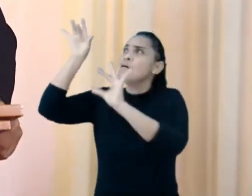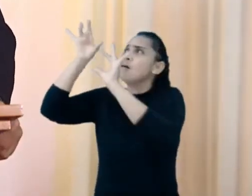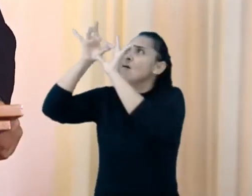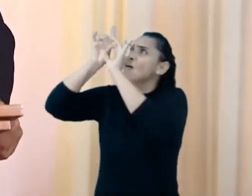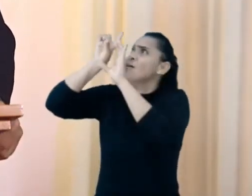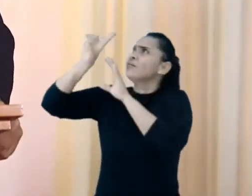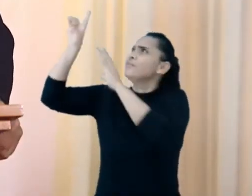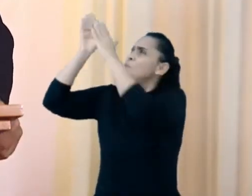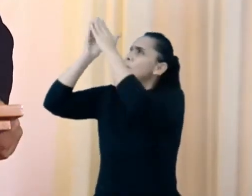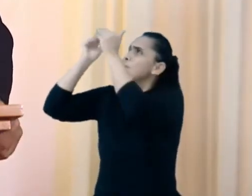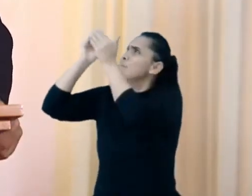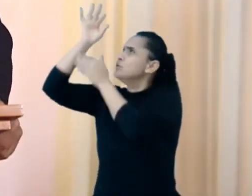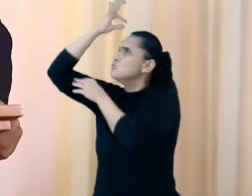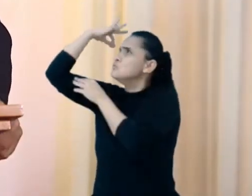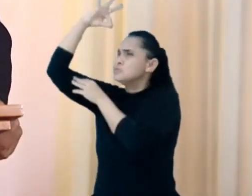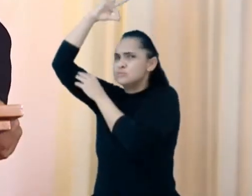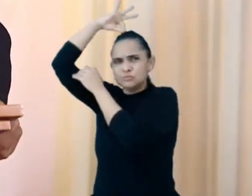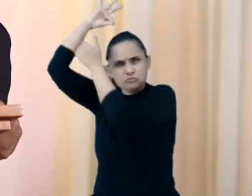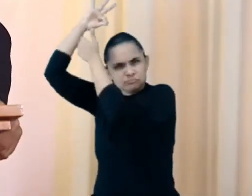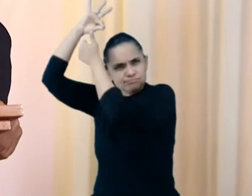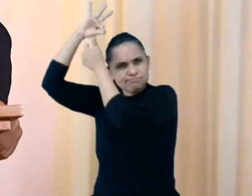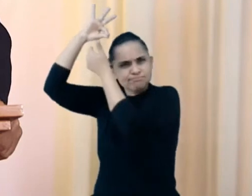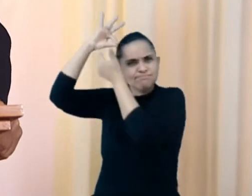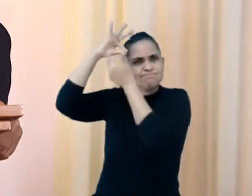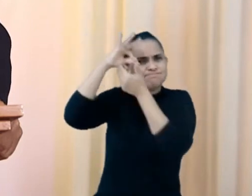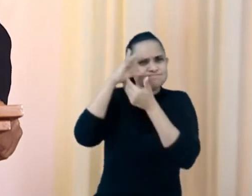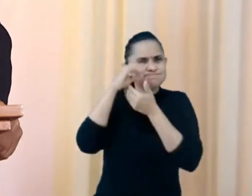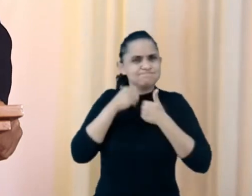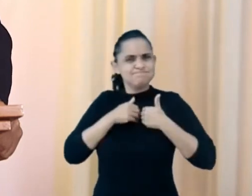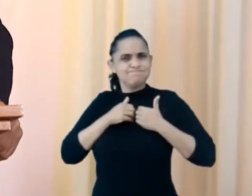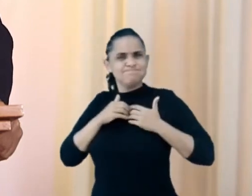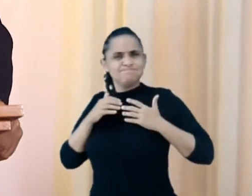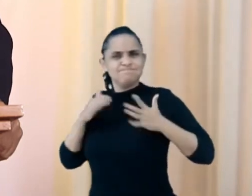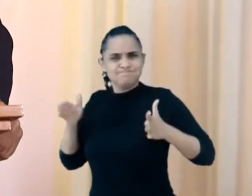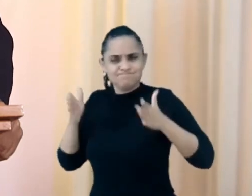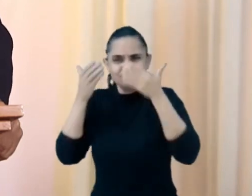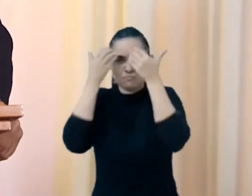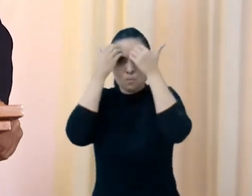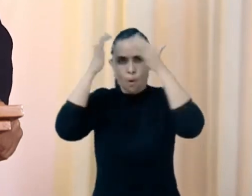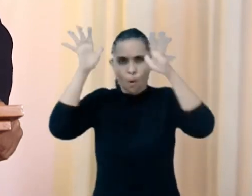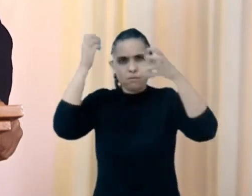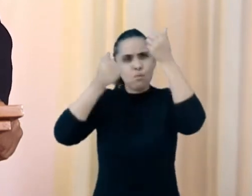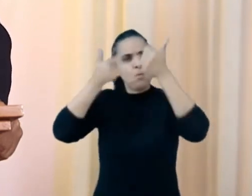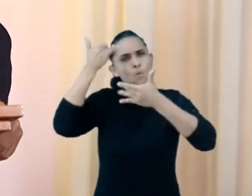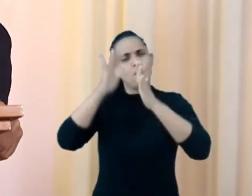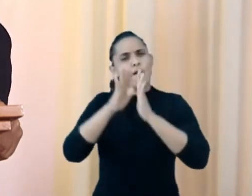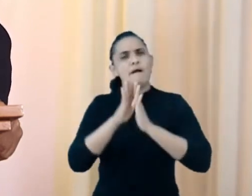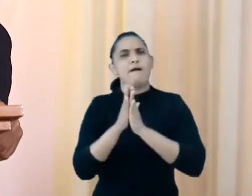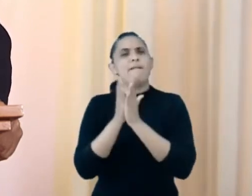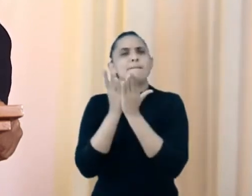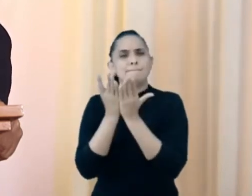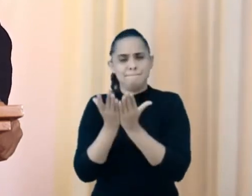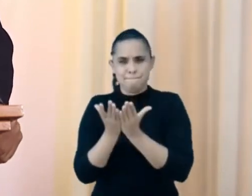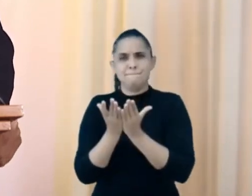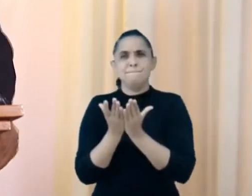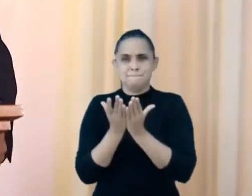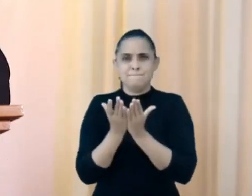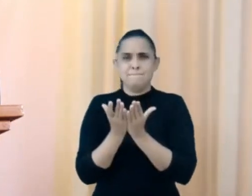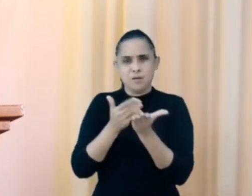seu Espírito para nos fazer compreender a sua palavra a partir deste